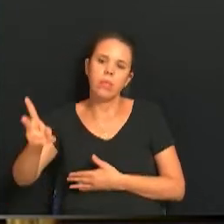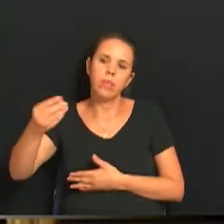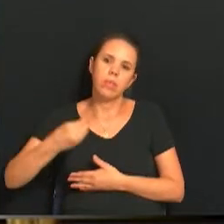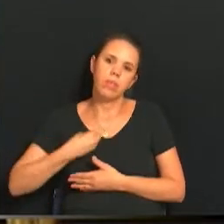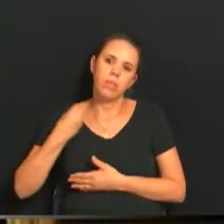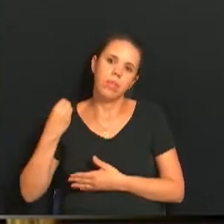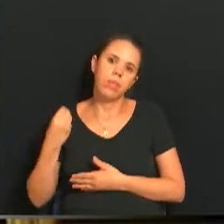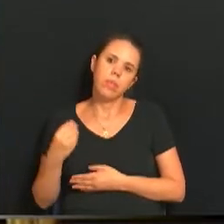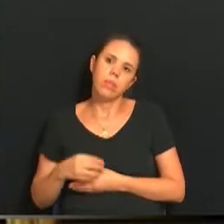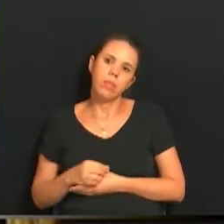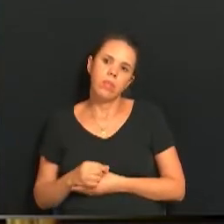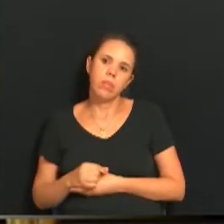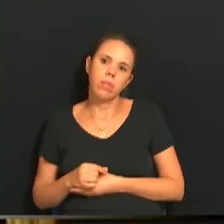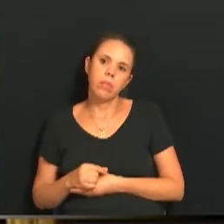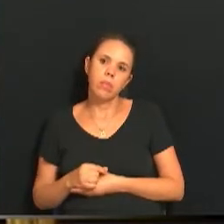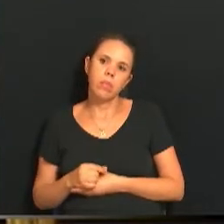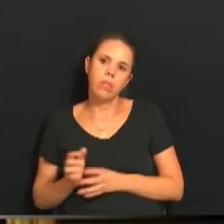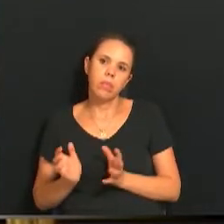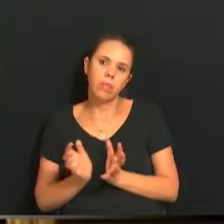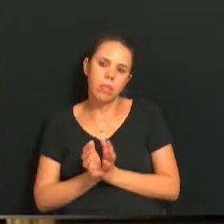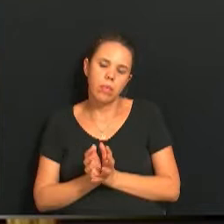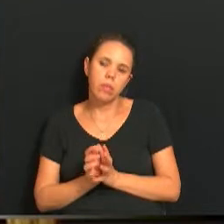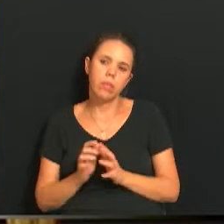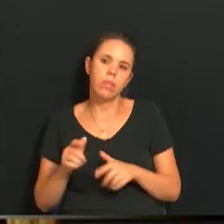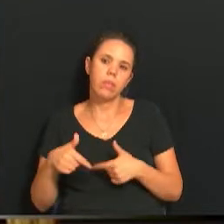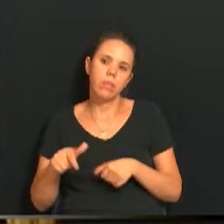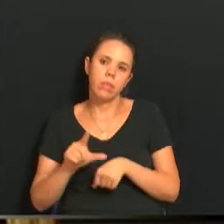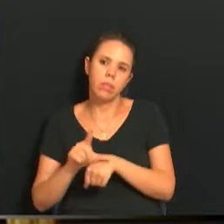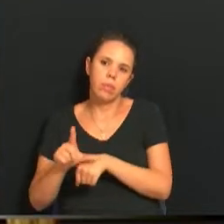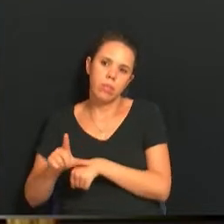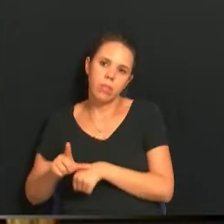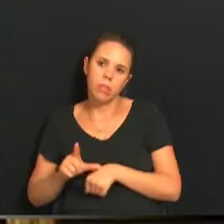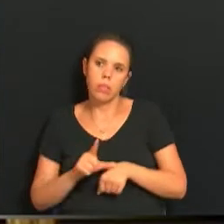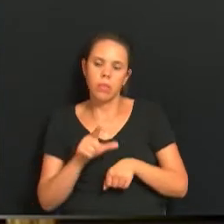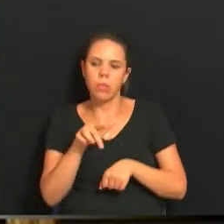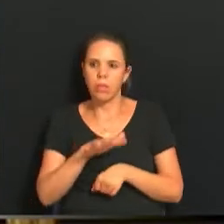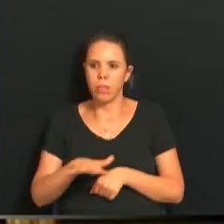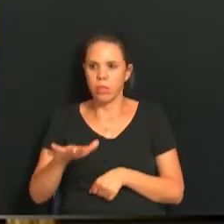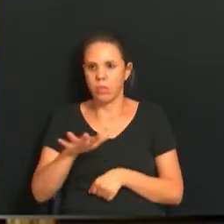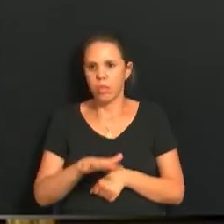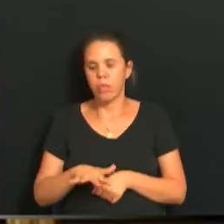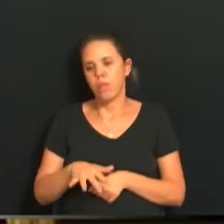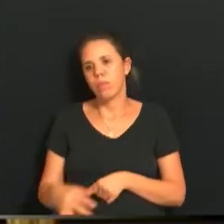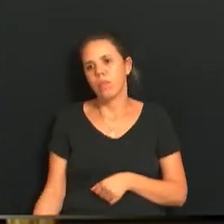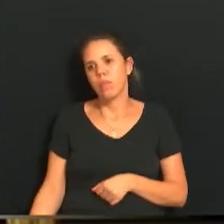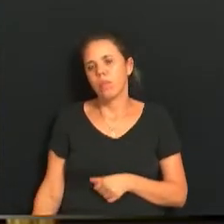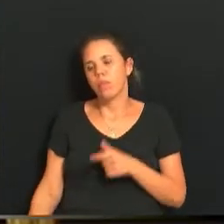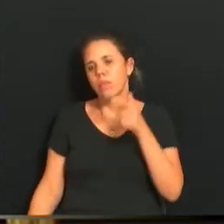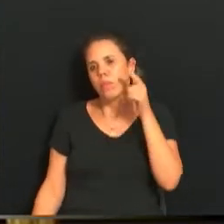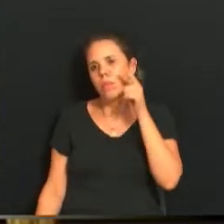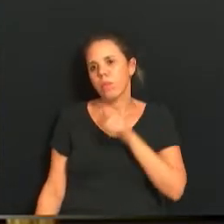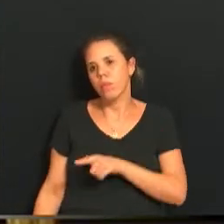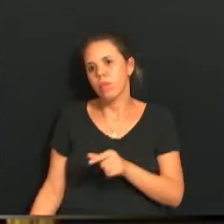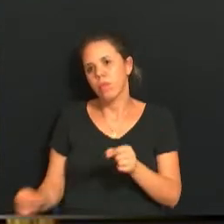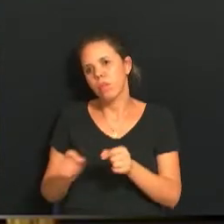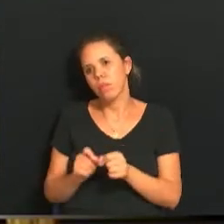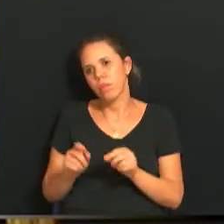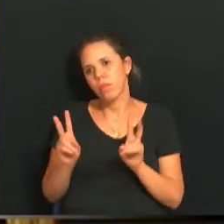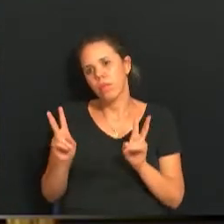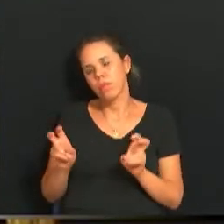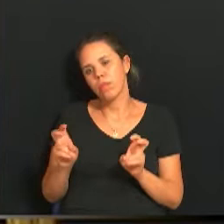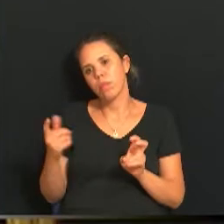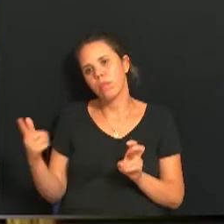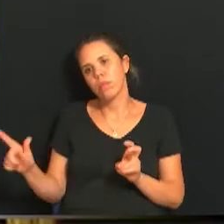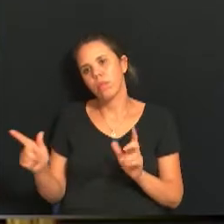próximo a uma classe ali, dos comerciantes, dos camelôs, e ele consegue fazer essas questões. Tem outros